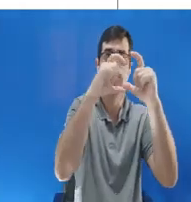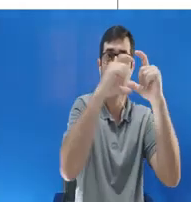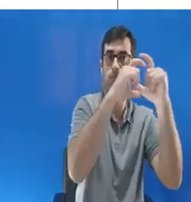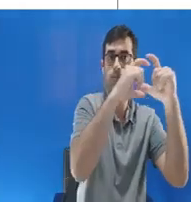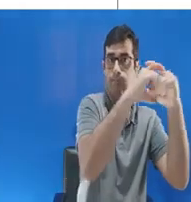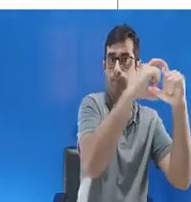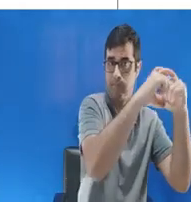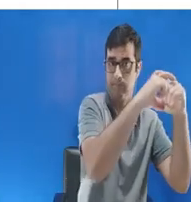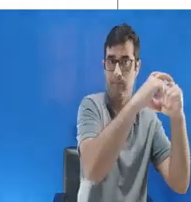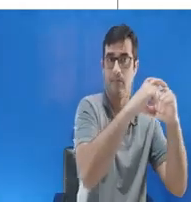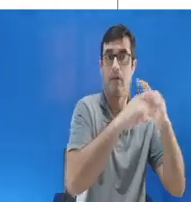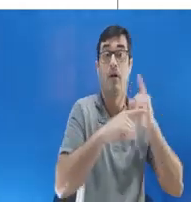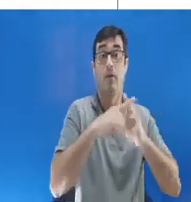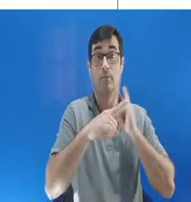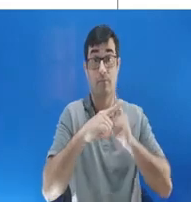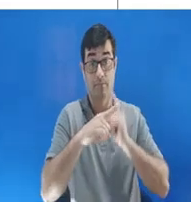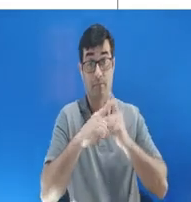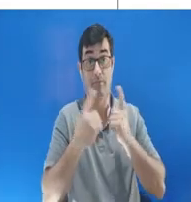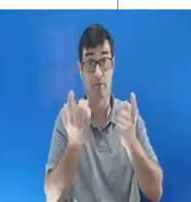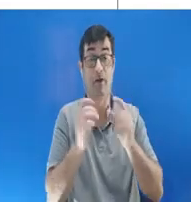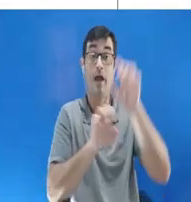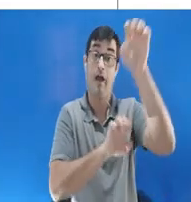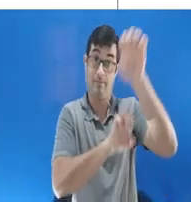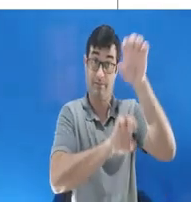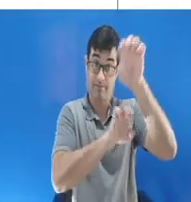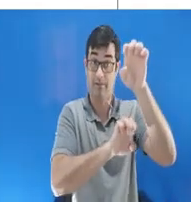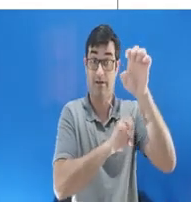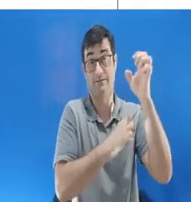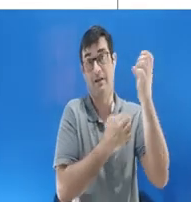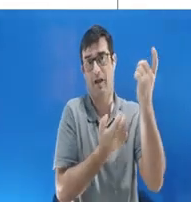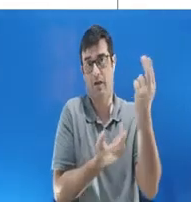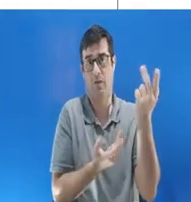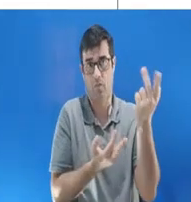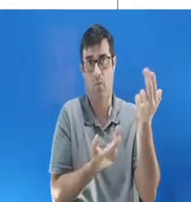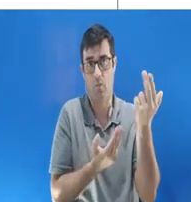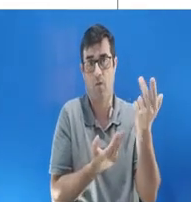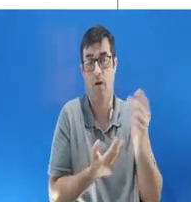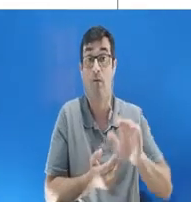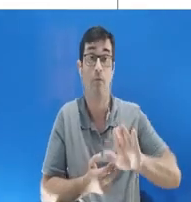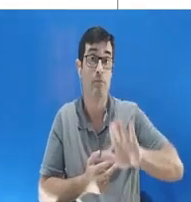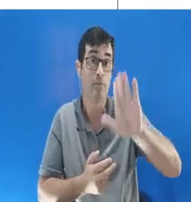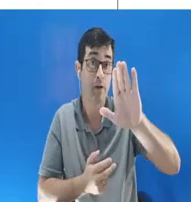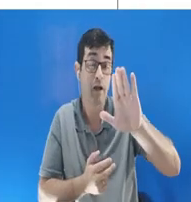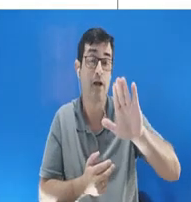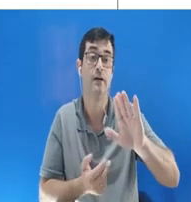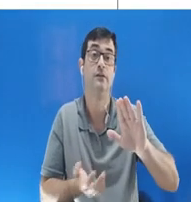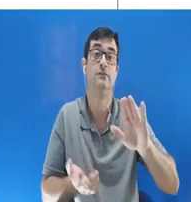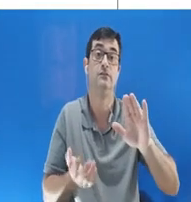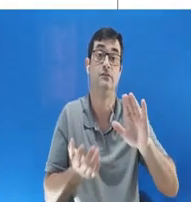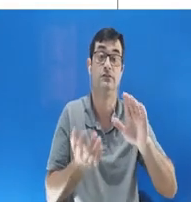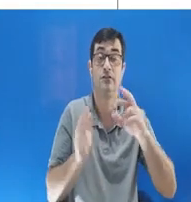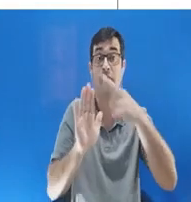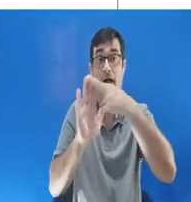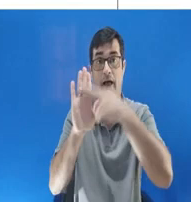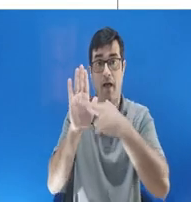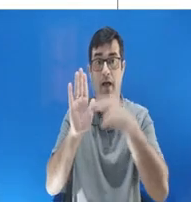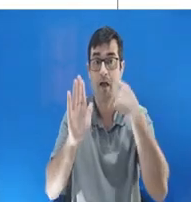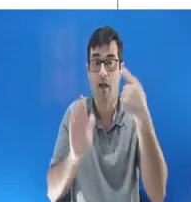parâmetro blindagem ser praticamente o mesmo, né? Mas o